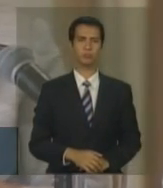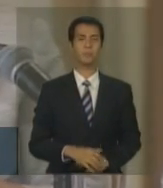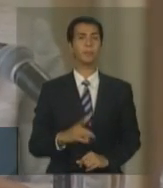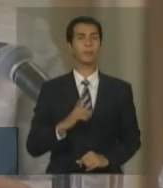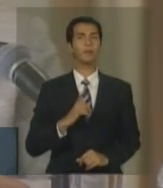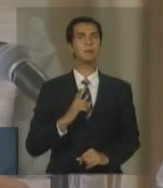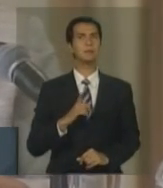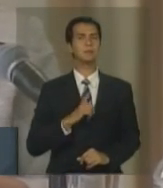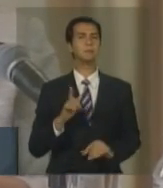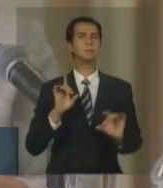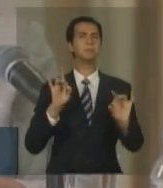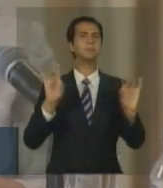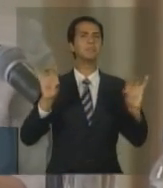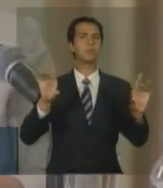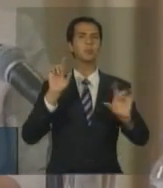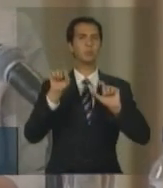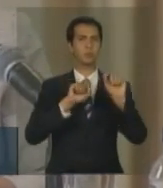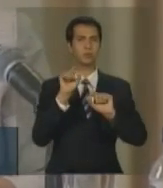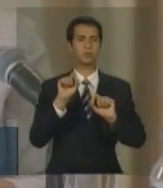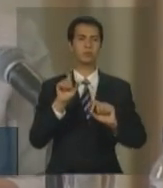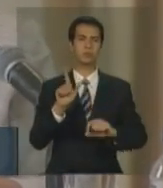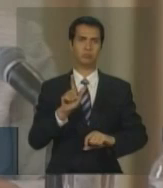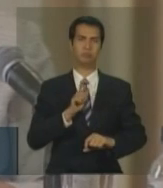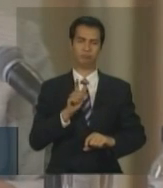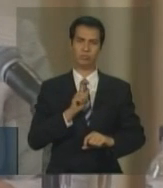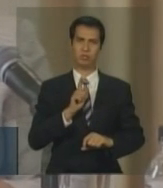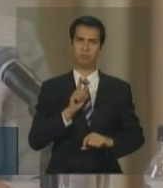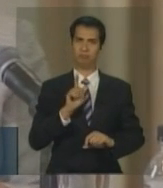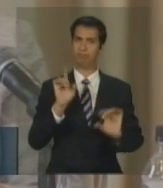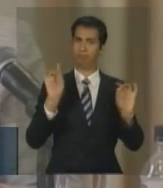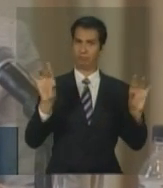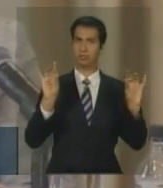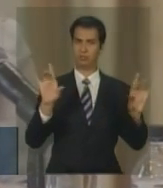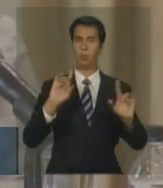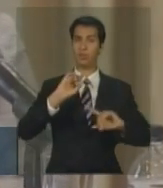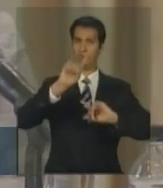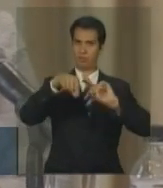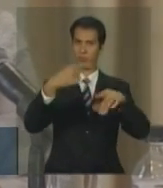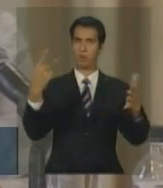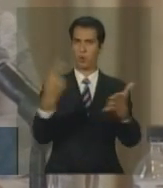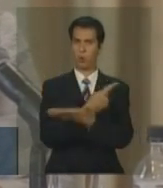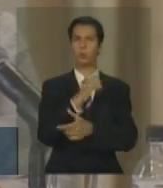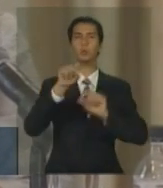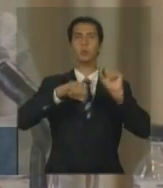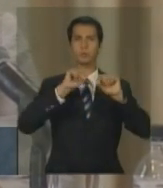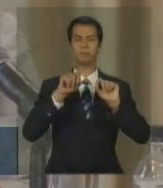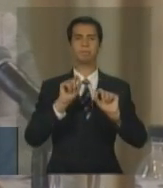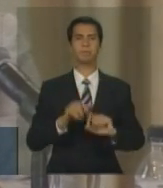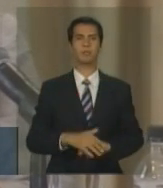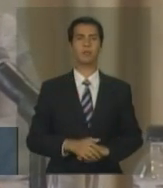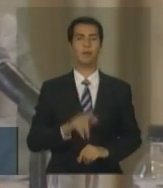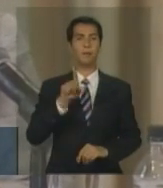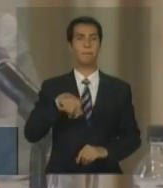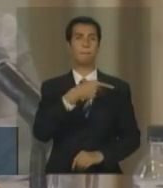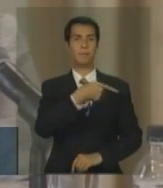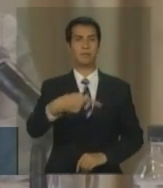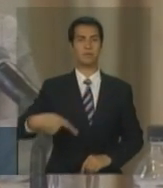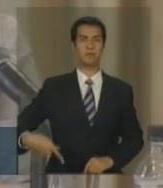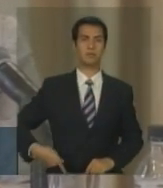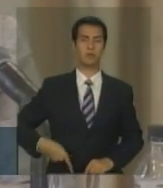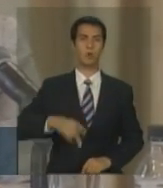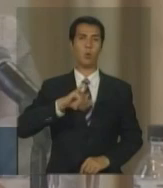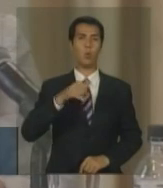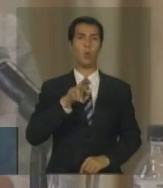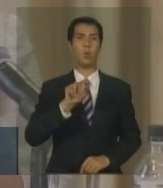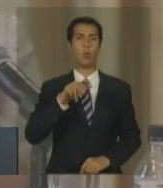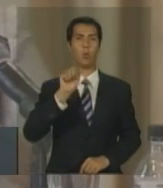destacar uma que vai dar origem a uma consequência, que foi a do presidente Juan Manuel